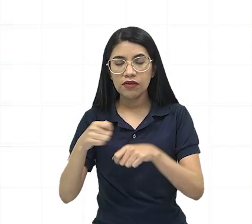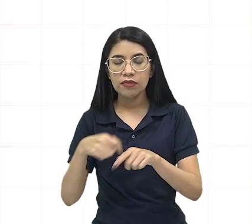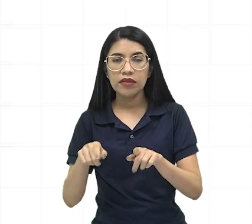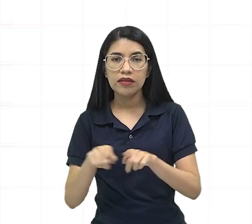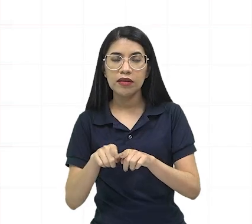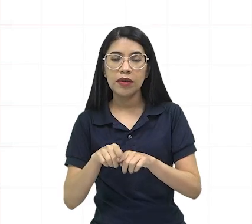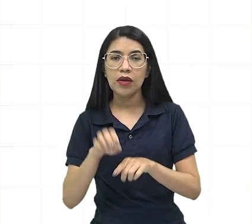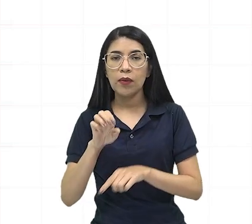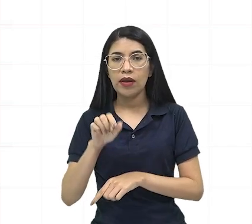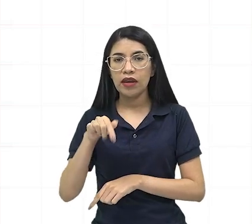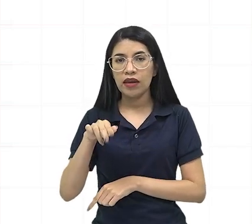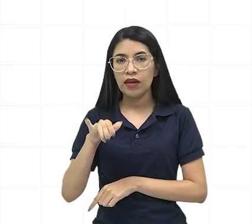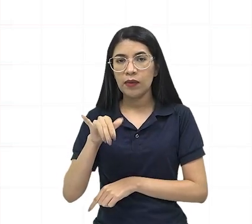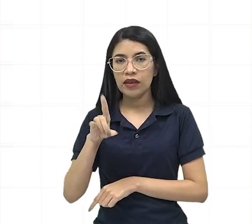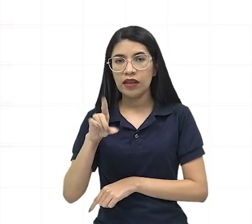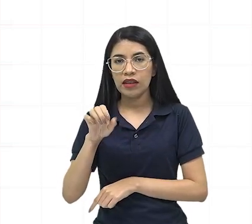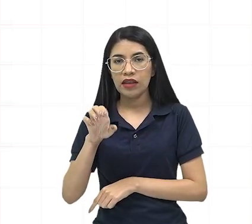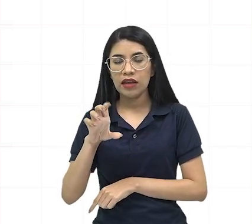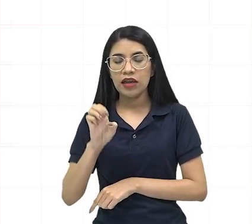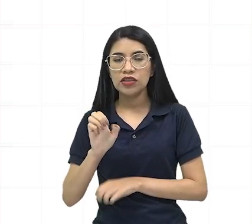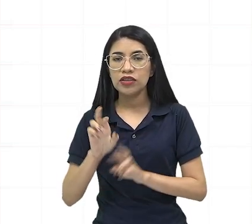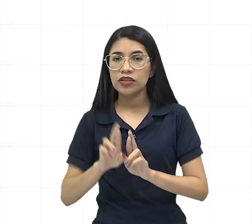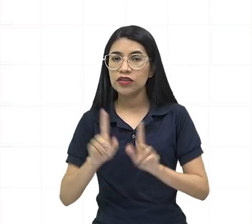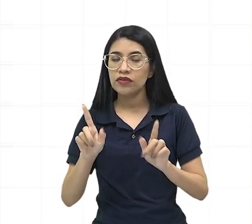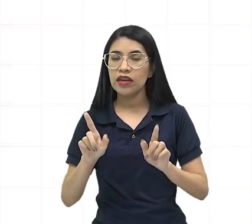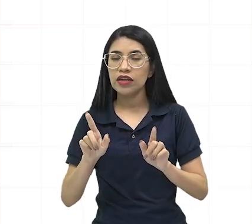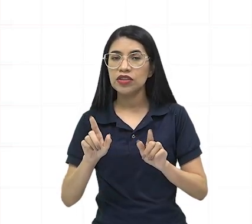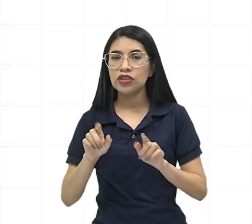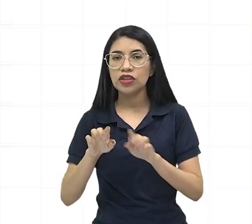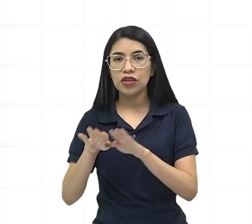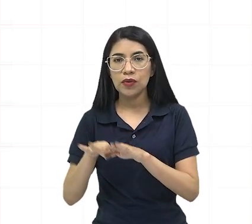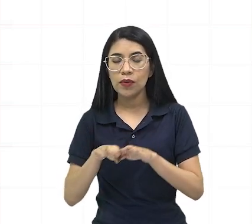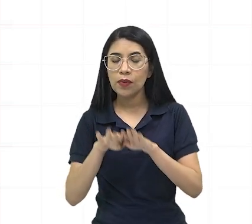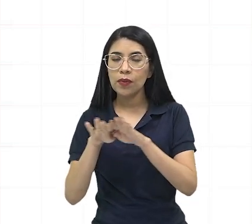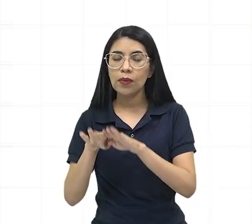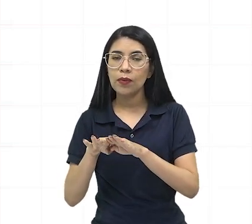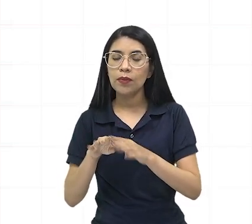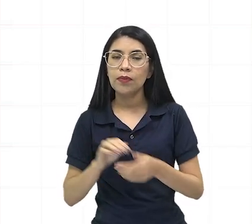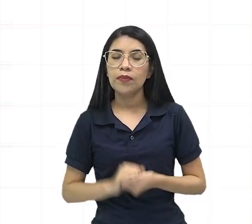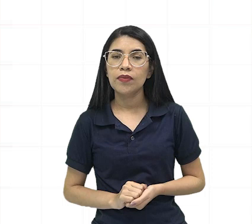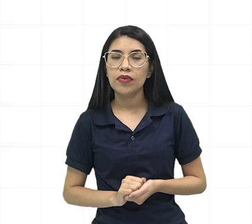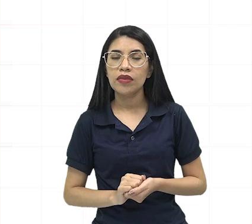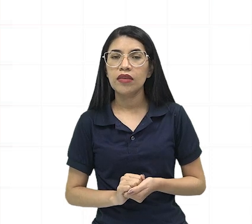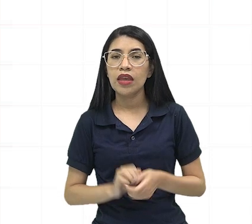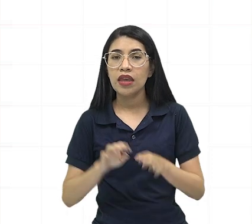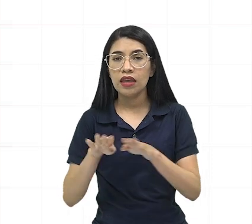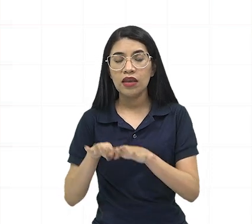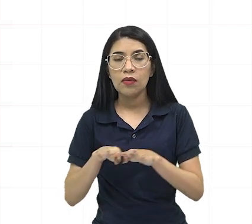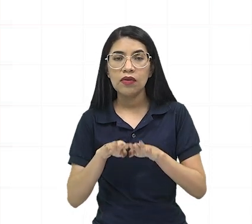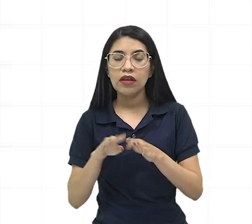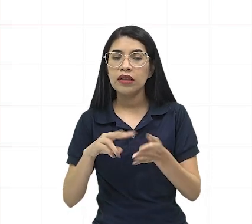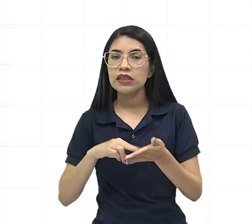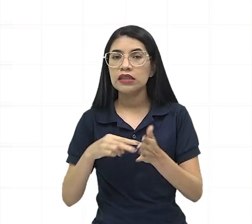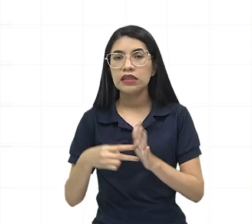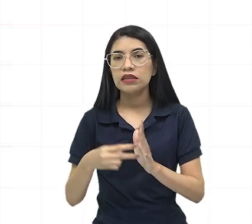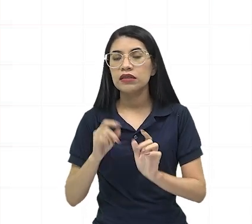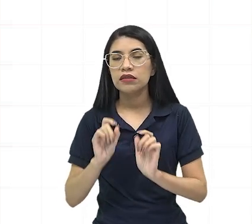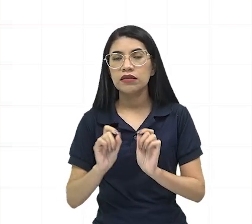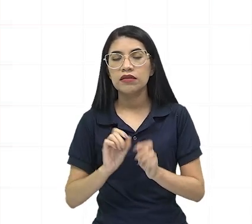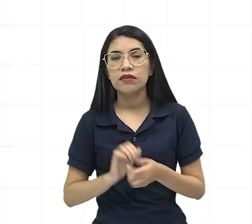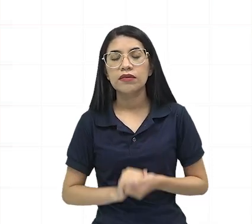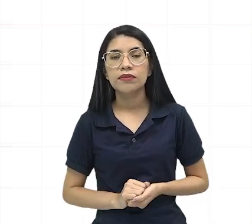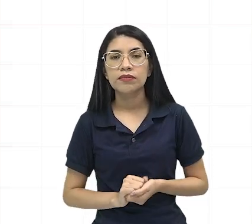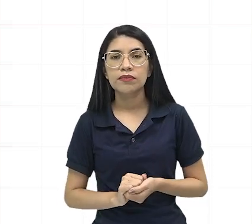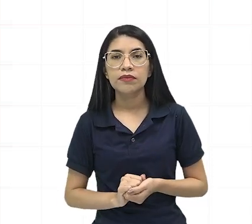Porque equidade não é igual a igualdade, porque se eu falo em igualdade, quer dizer que